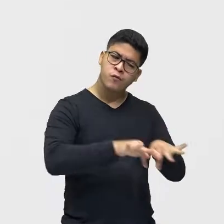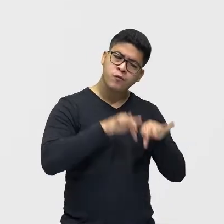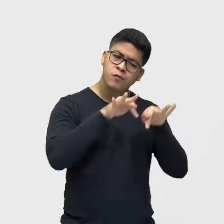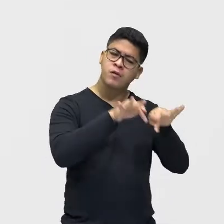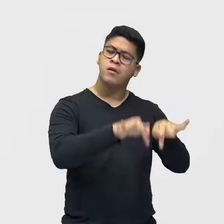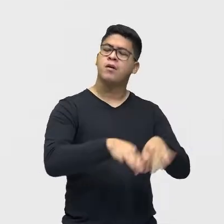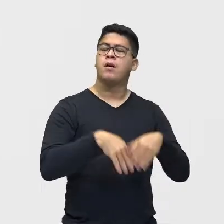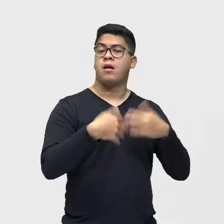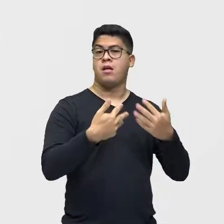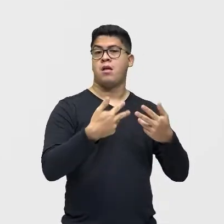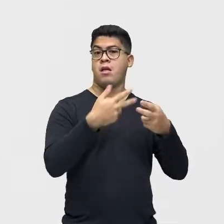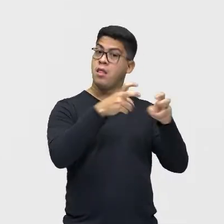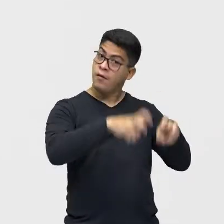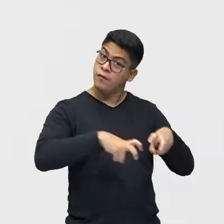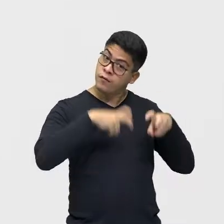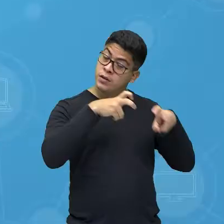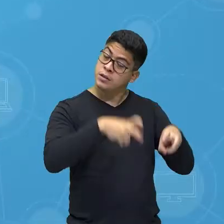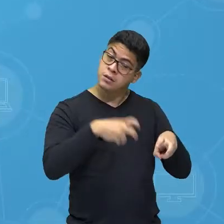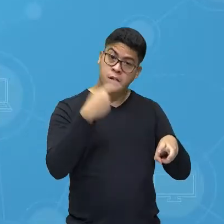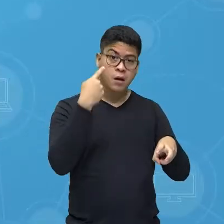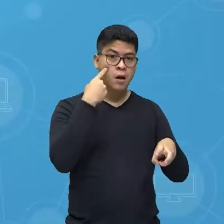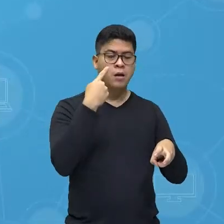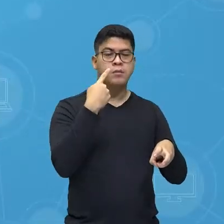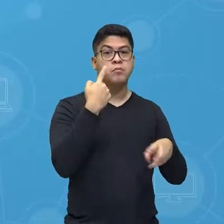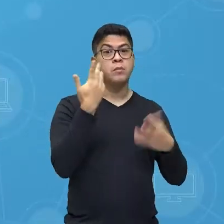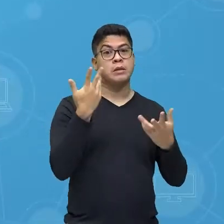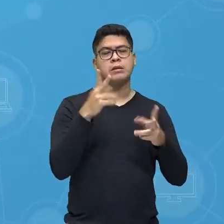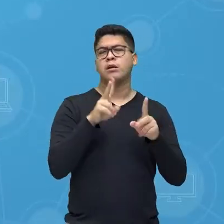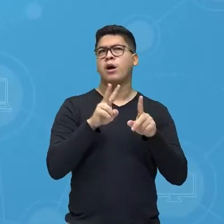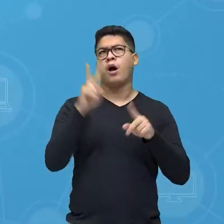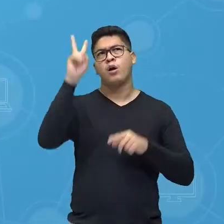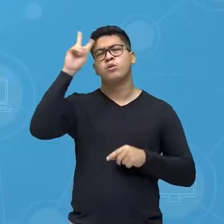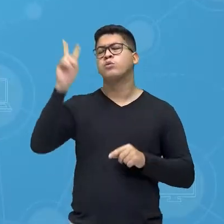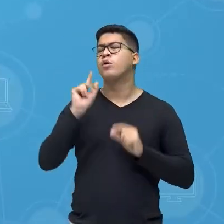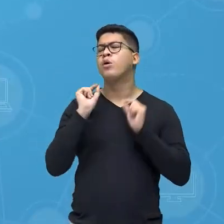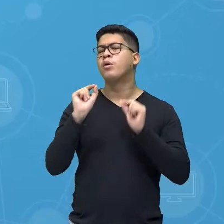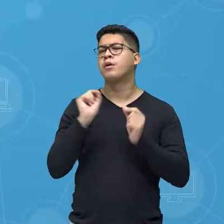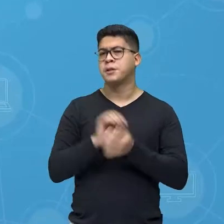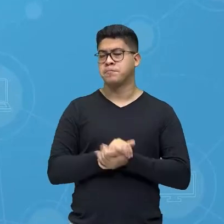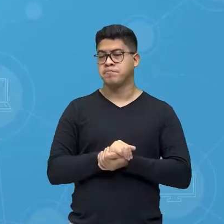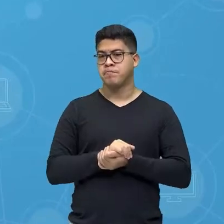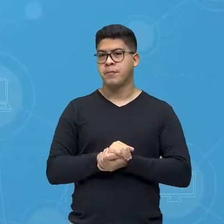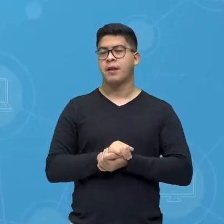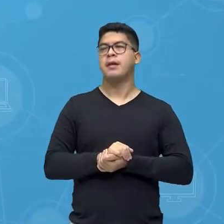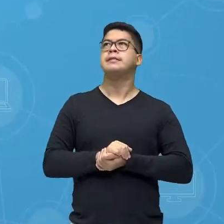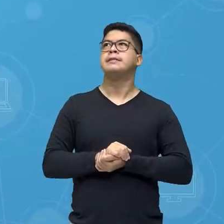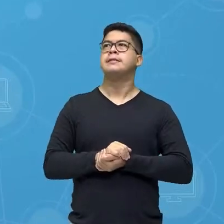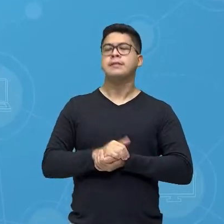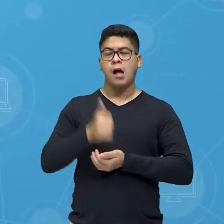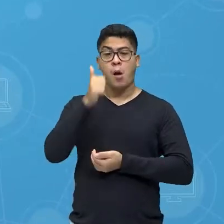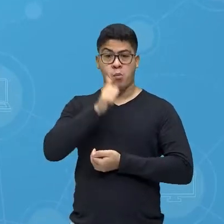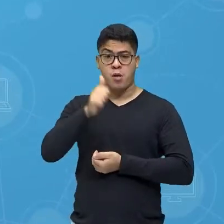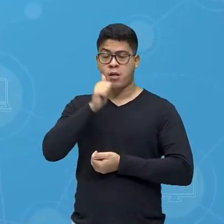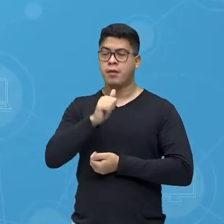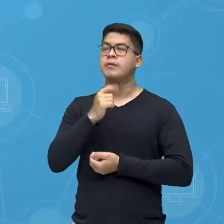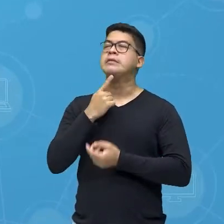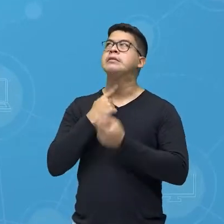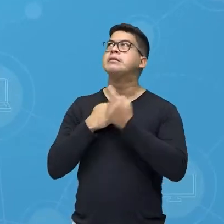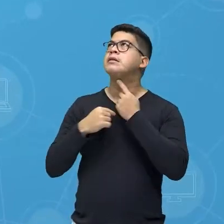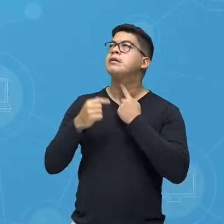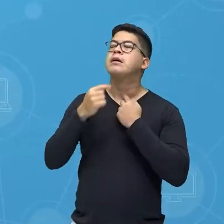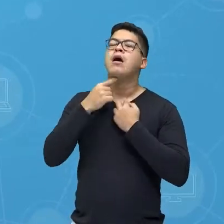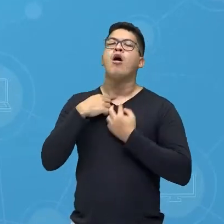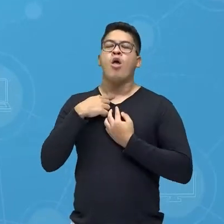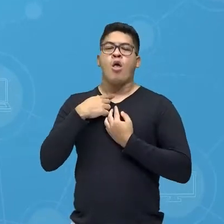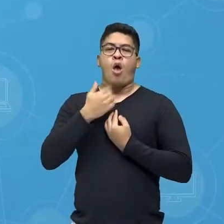assim. Dizem que a mãe Catirina, ela estava com muita vontade, muito desejo de comer a língua de um boi. E o pai Francisco